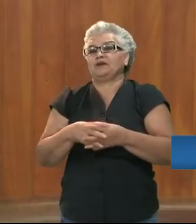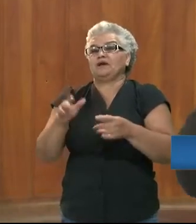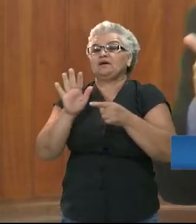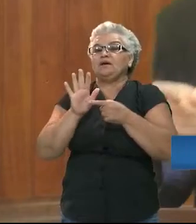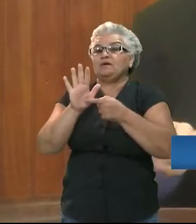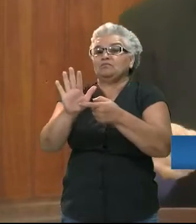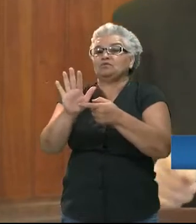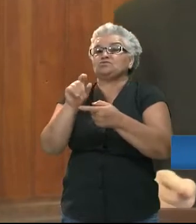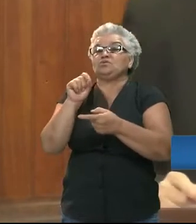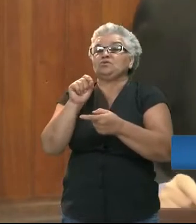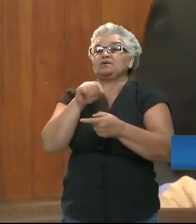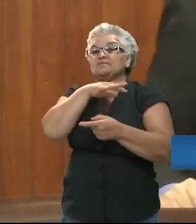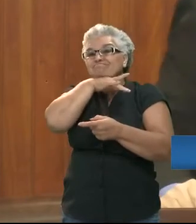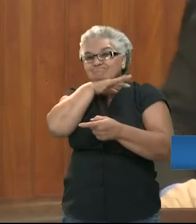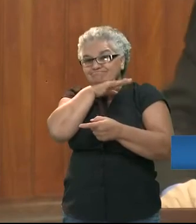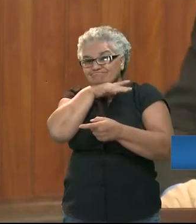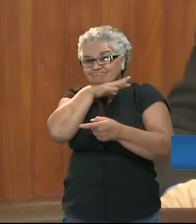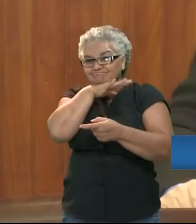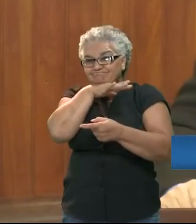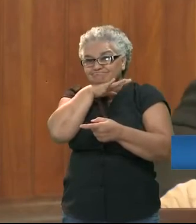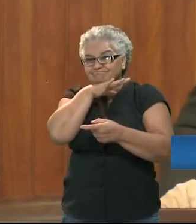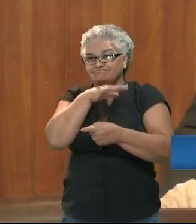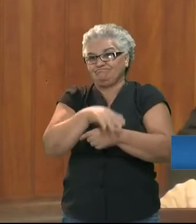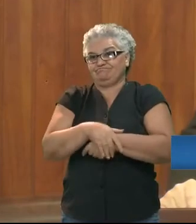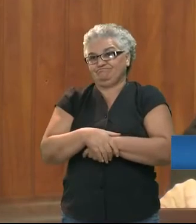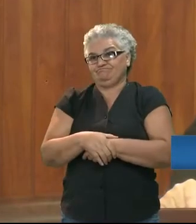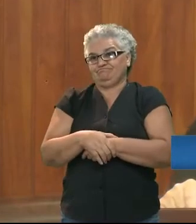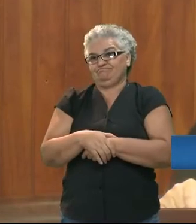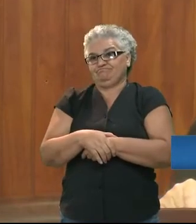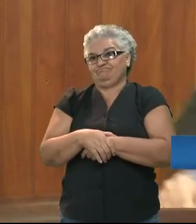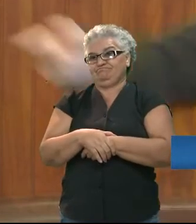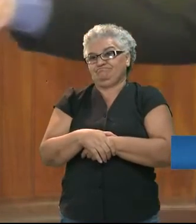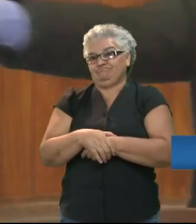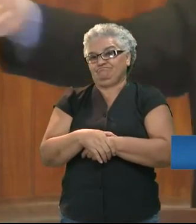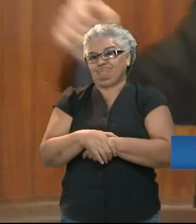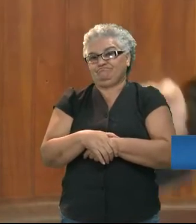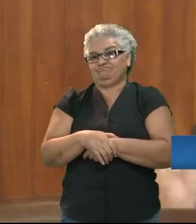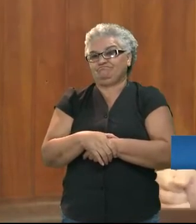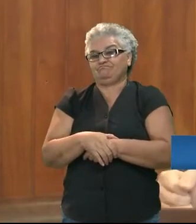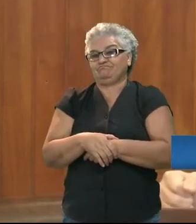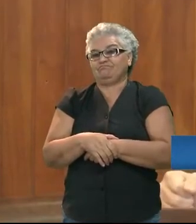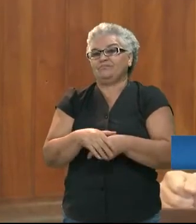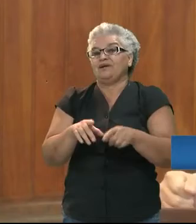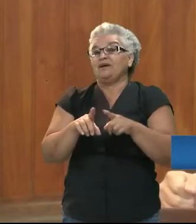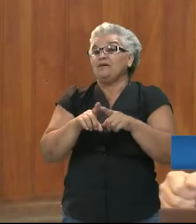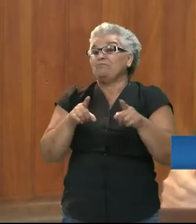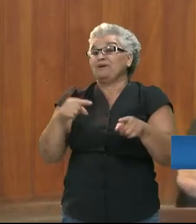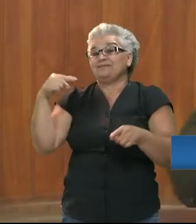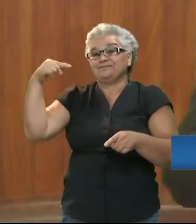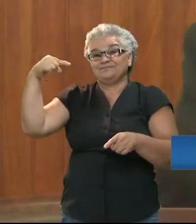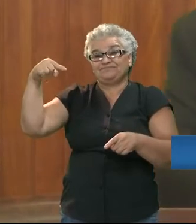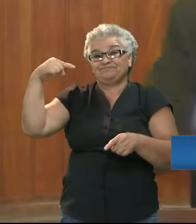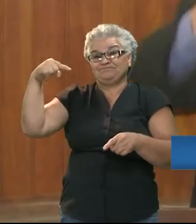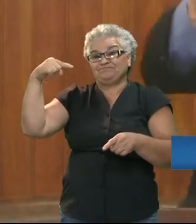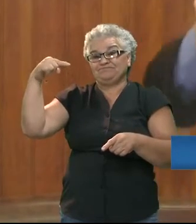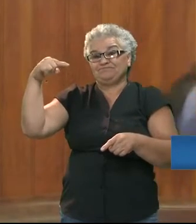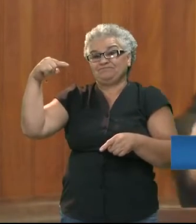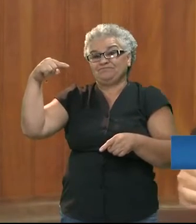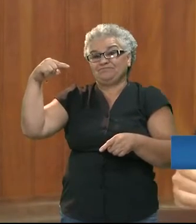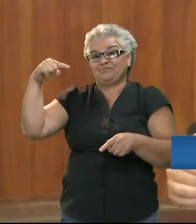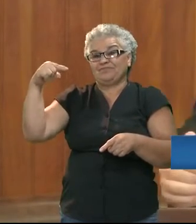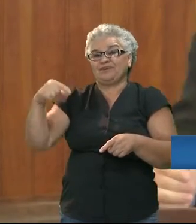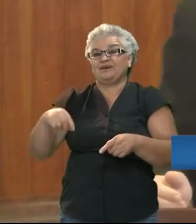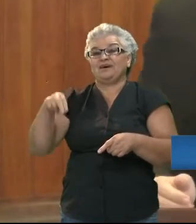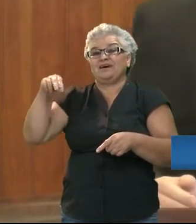Já foi um avanço consignar um índice, mas se mostrou negativo nessa oportunidade, e entendemos que